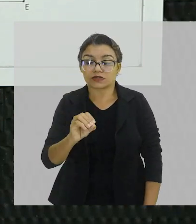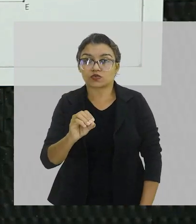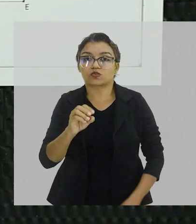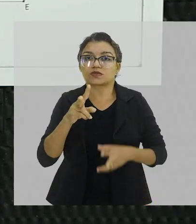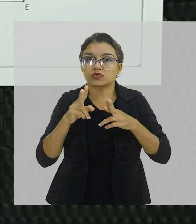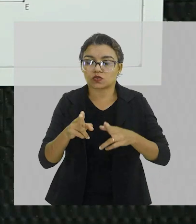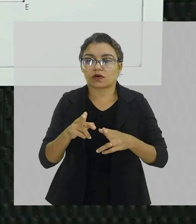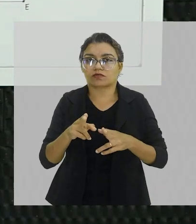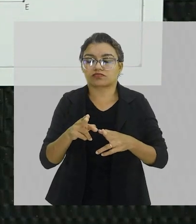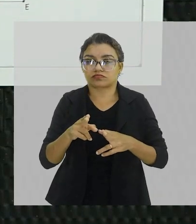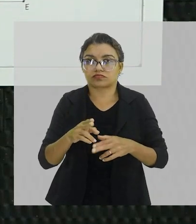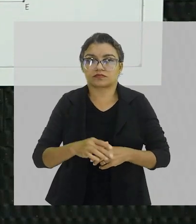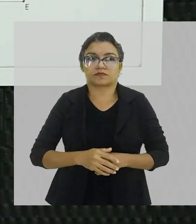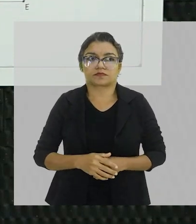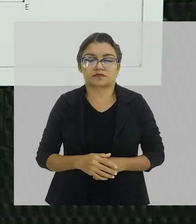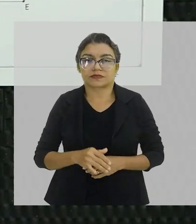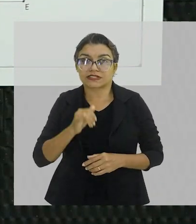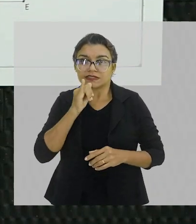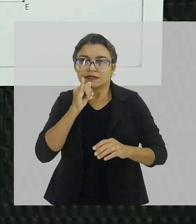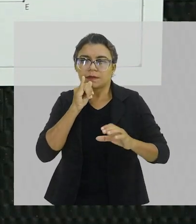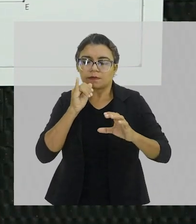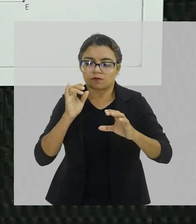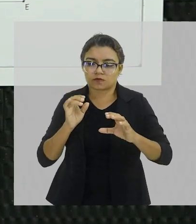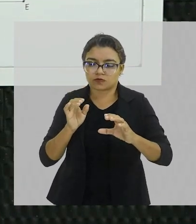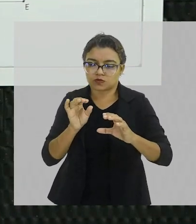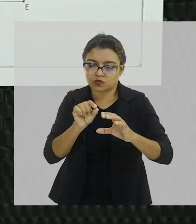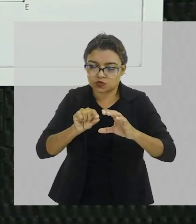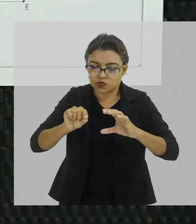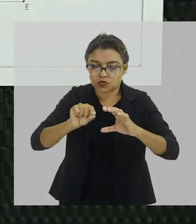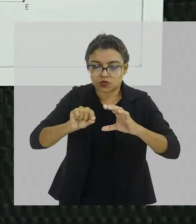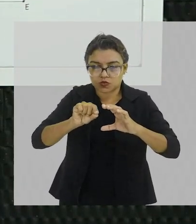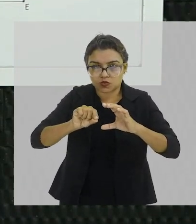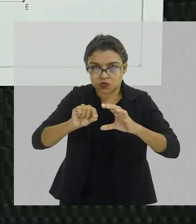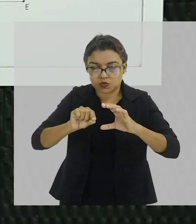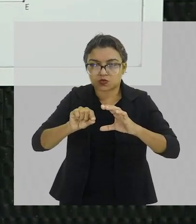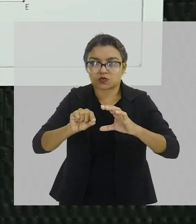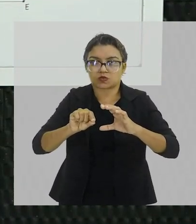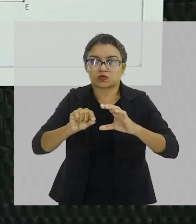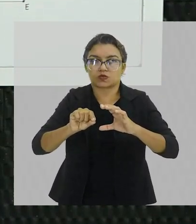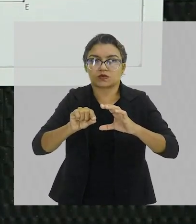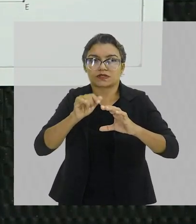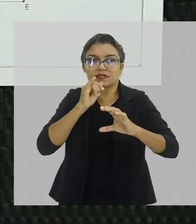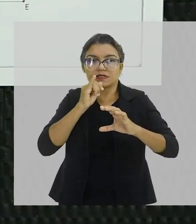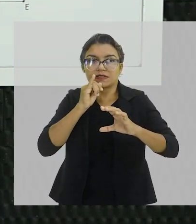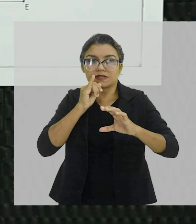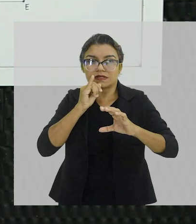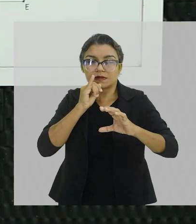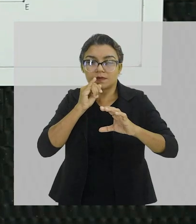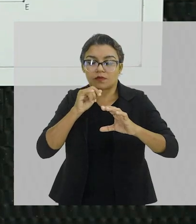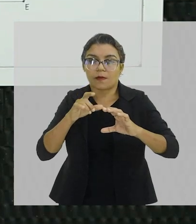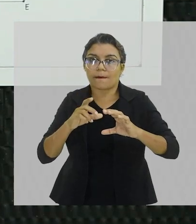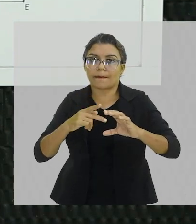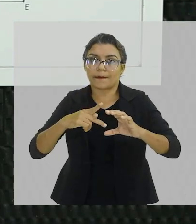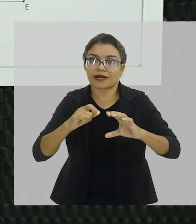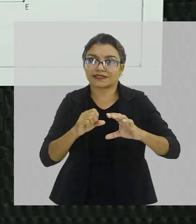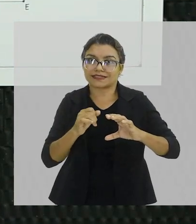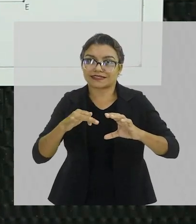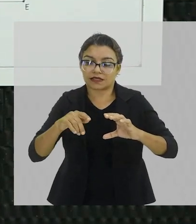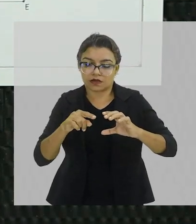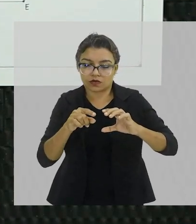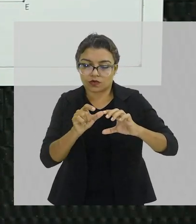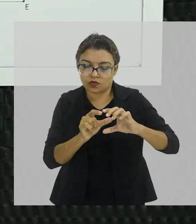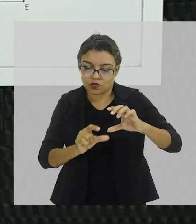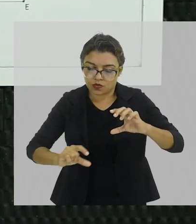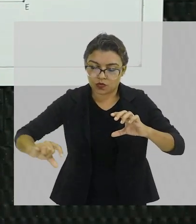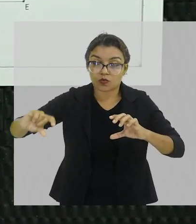medida do seu raio. Então, esse aqui, ó, que é o chafariz, está cheio d'água, e esse passeio são 2